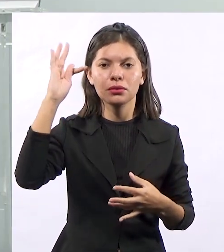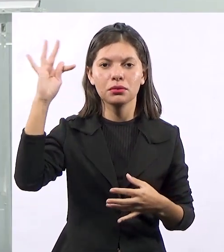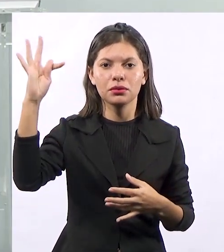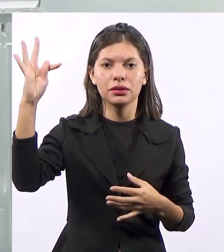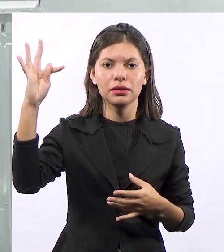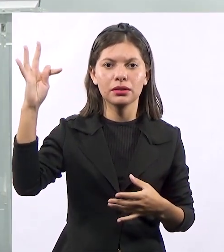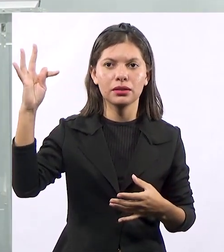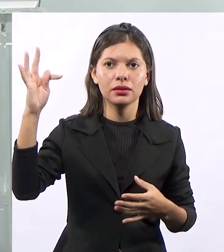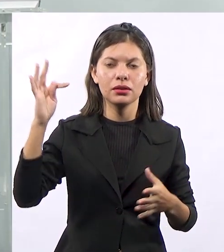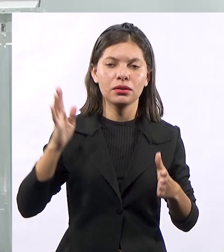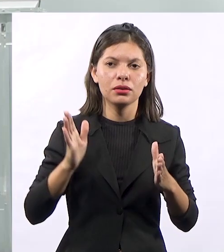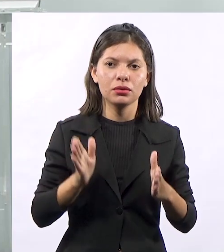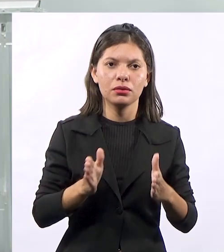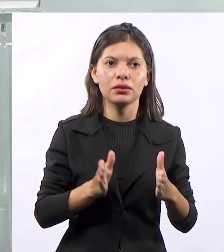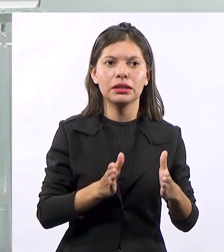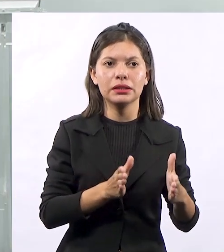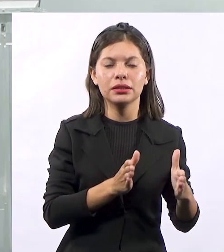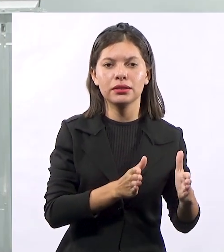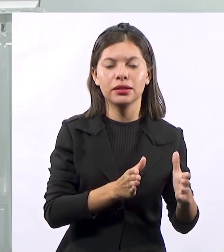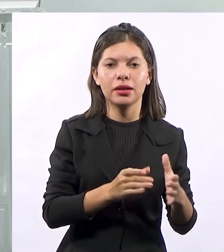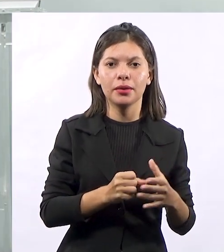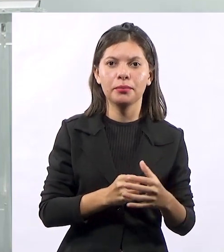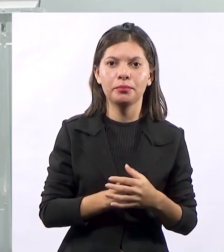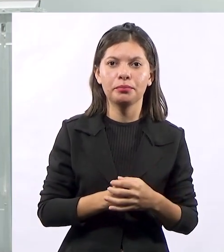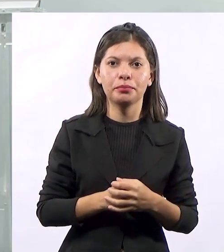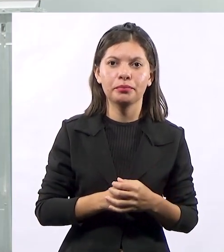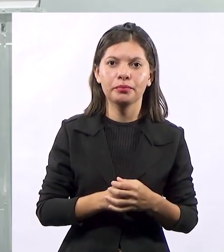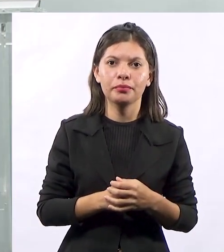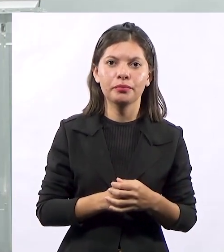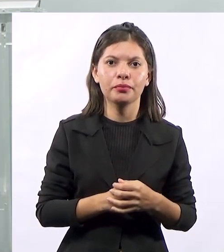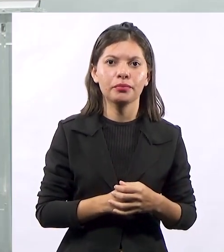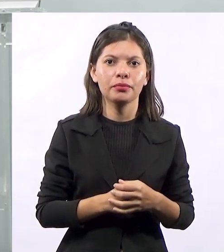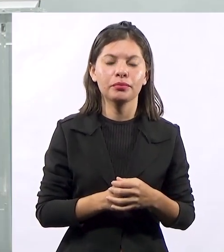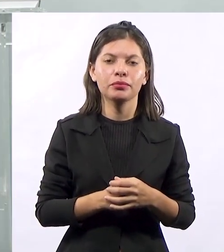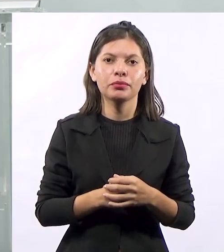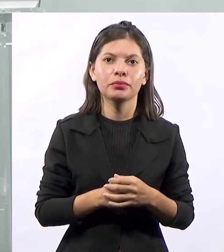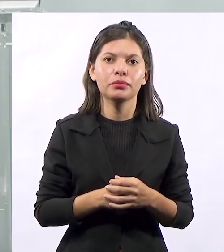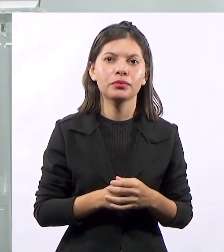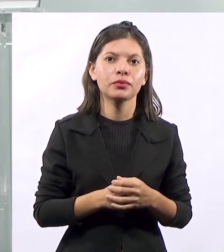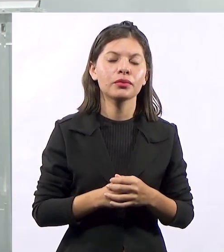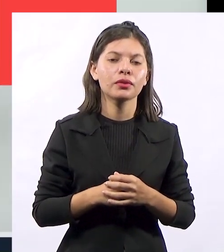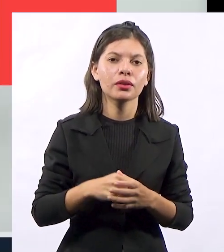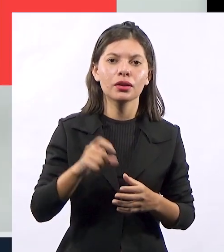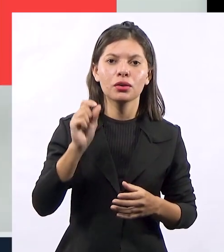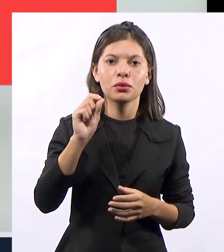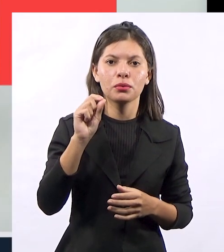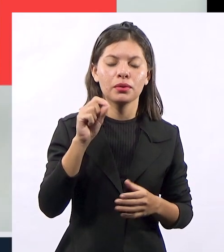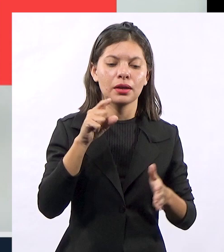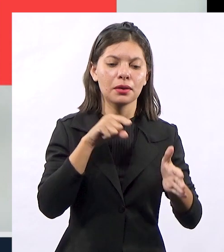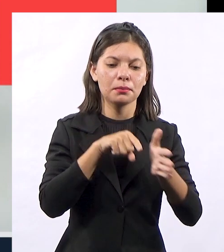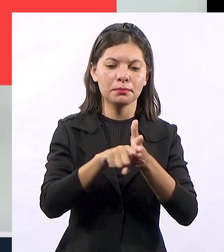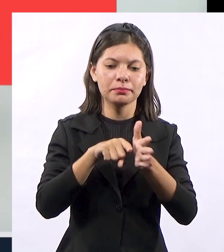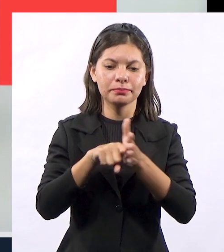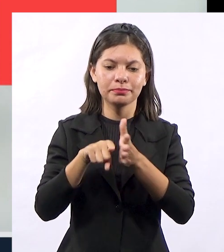de organizar ela em alguns procedimentos, tá bom? Que é a